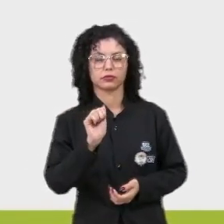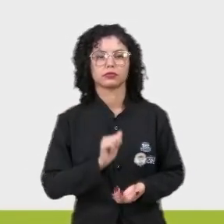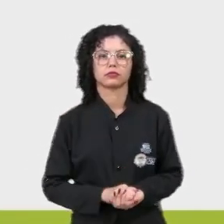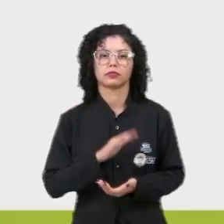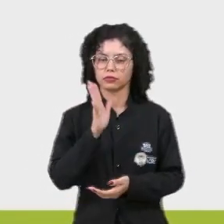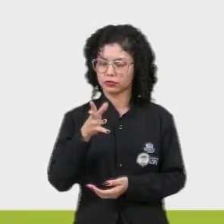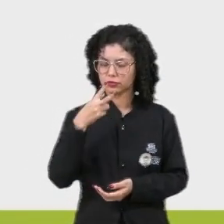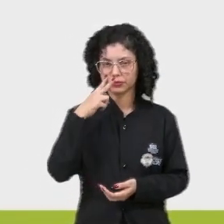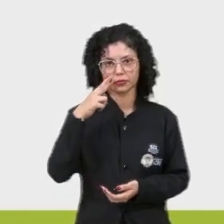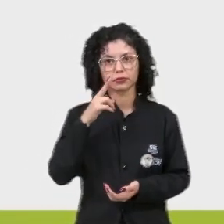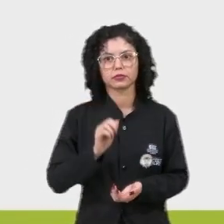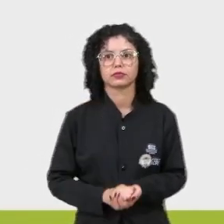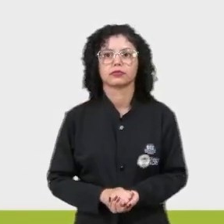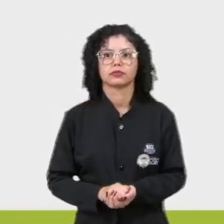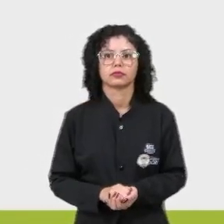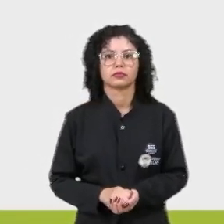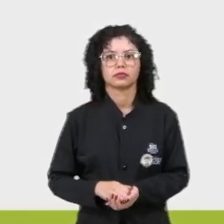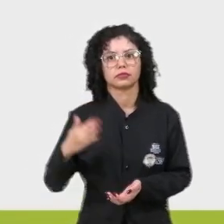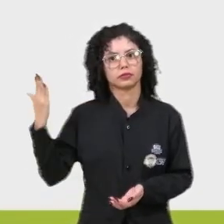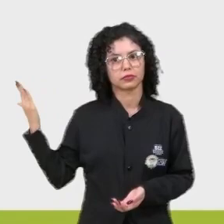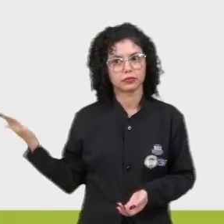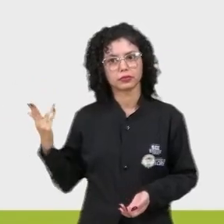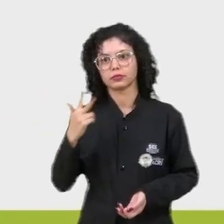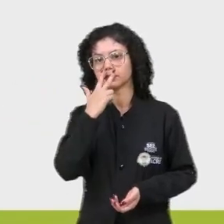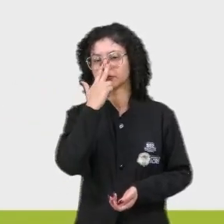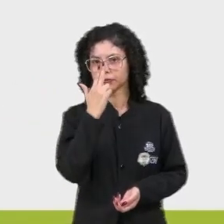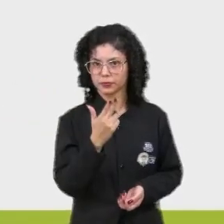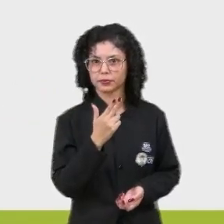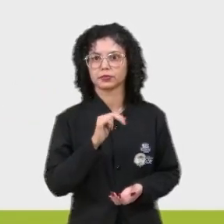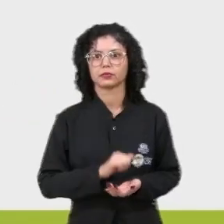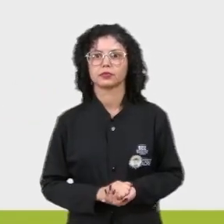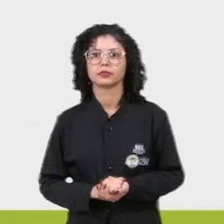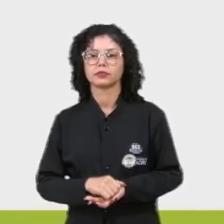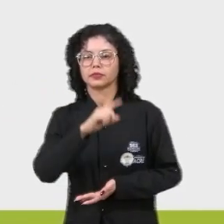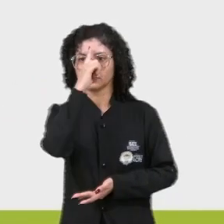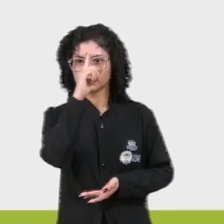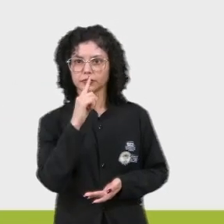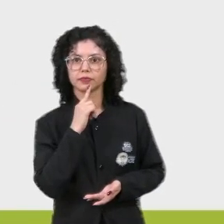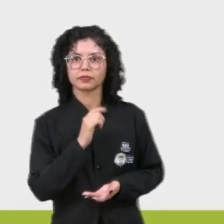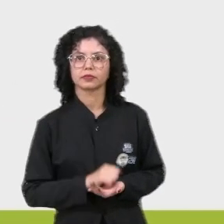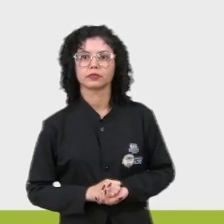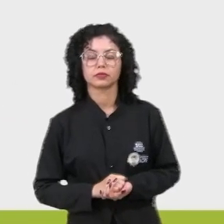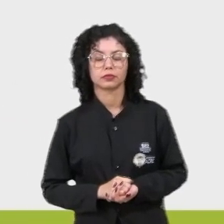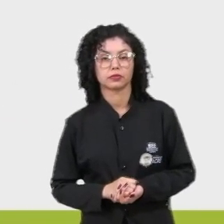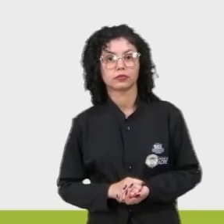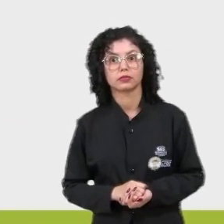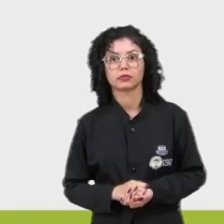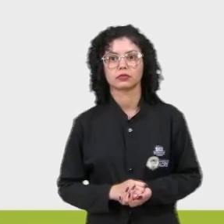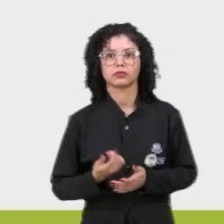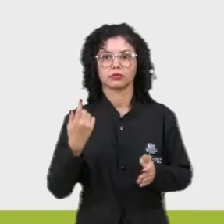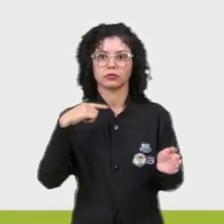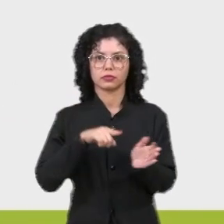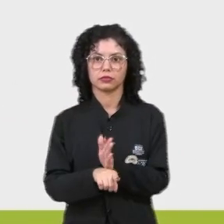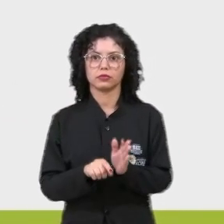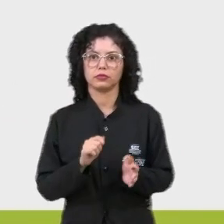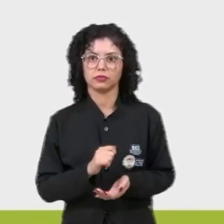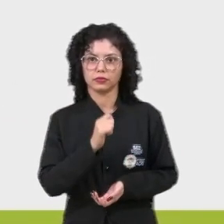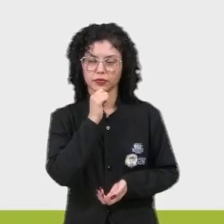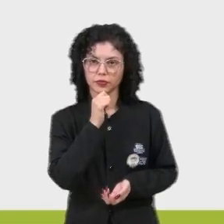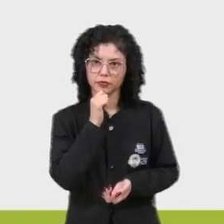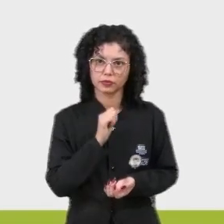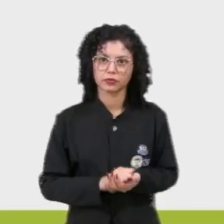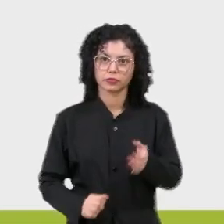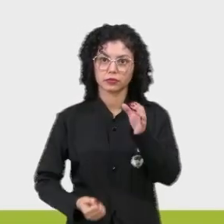com certeza uma obra muito semelhante ao que está aparecendo aí na tela, né? Mas vamos ver a questão, o nosso enunciado.